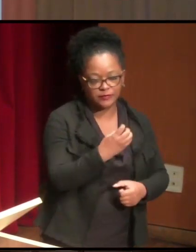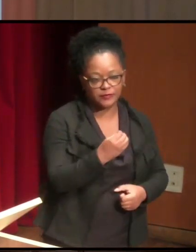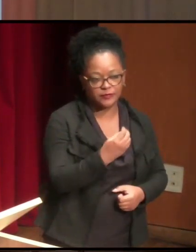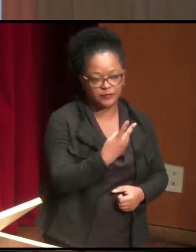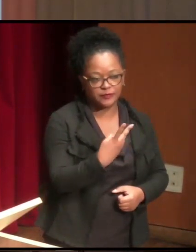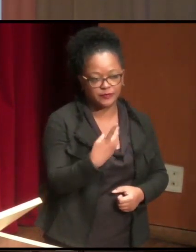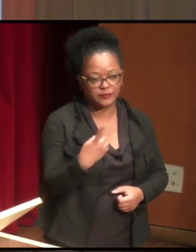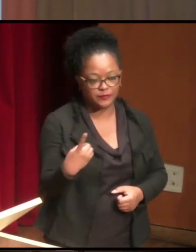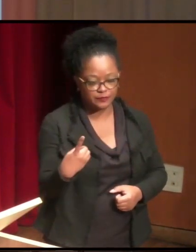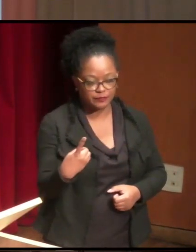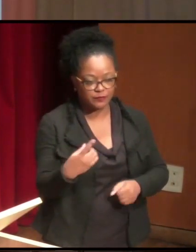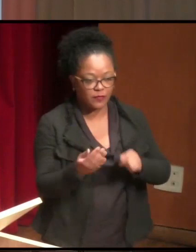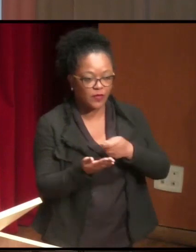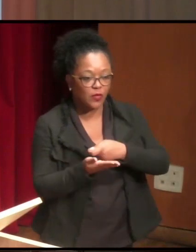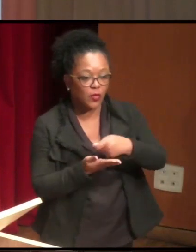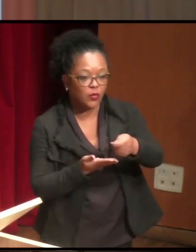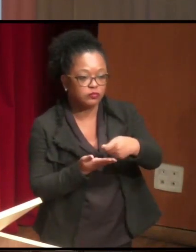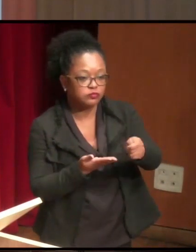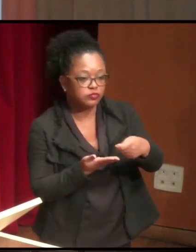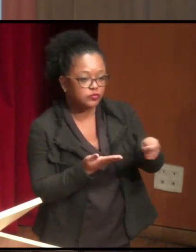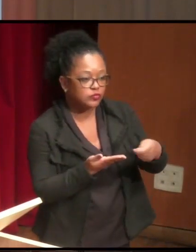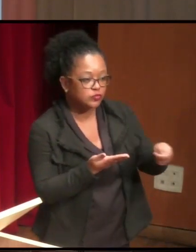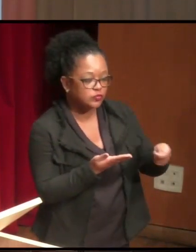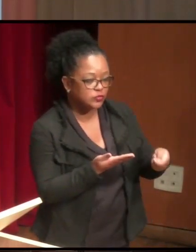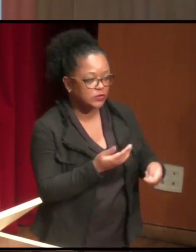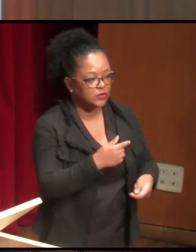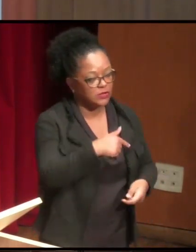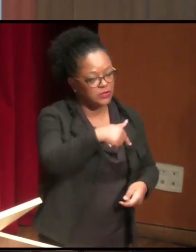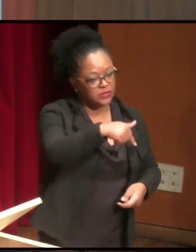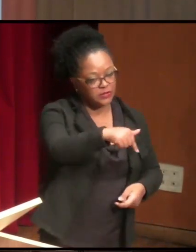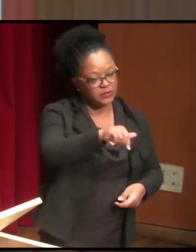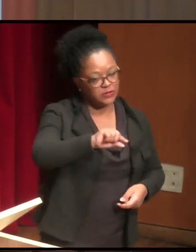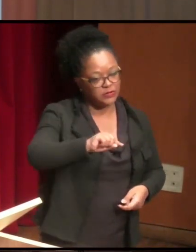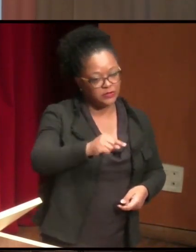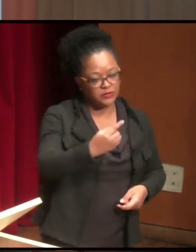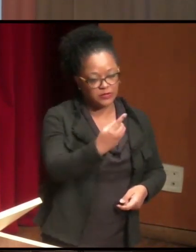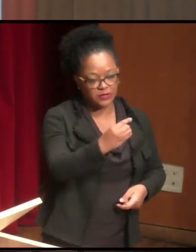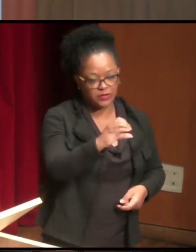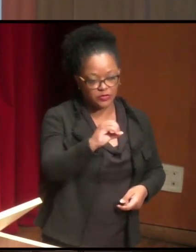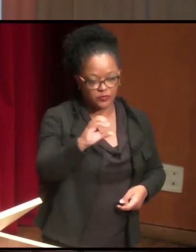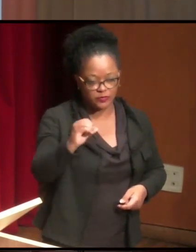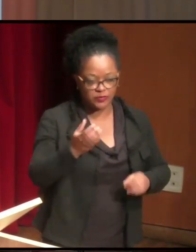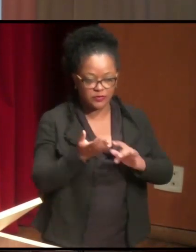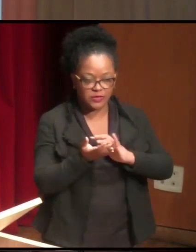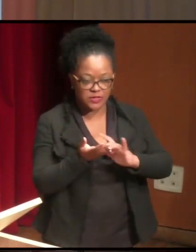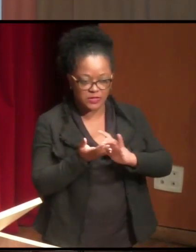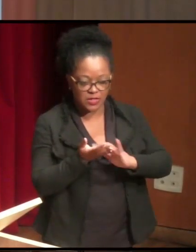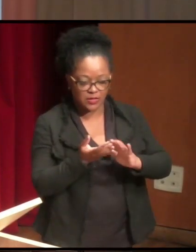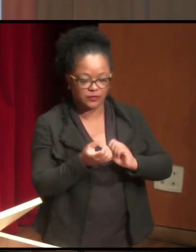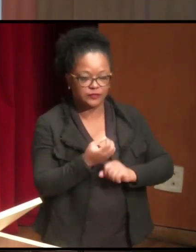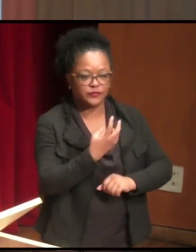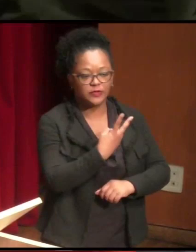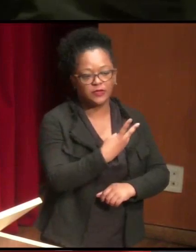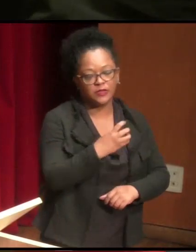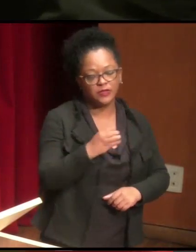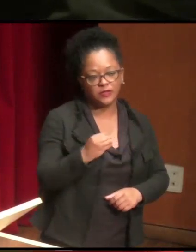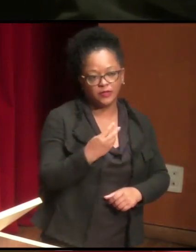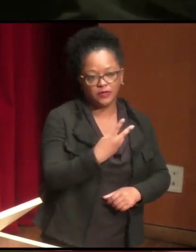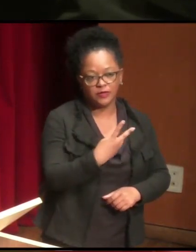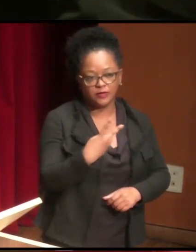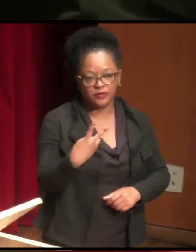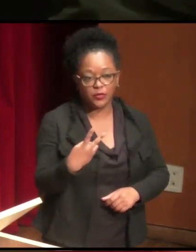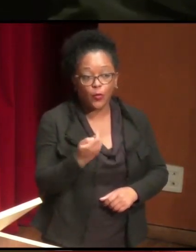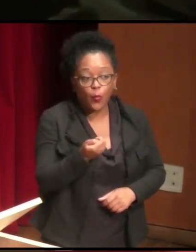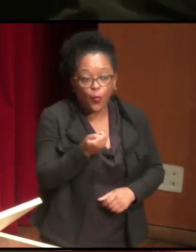nós distribuímos 7.100 publicações em Braille. 2022, nós chegamos